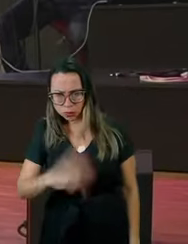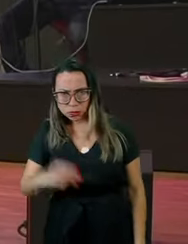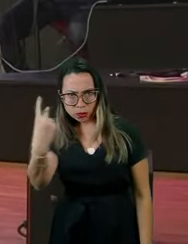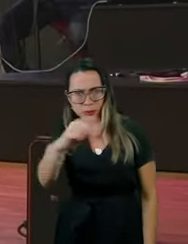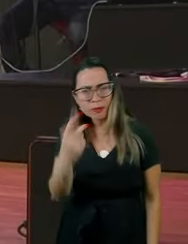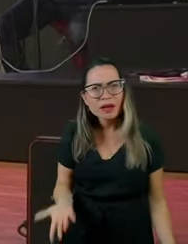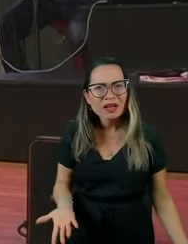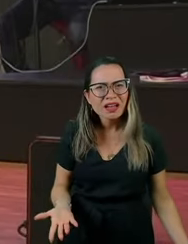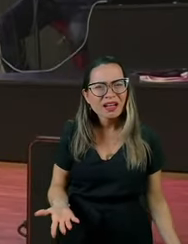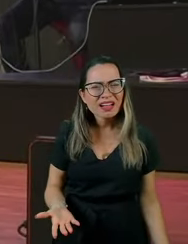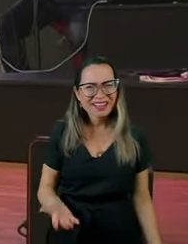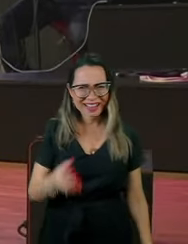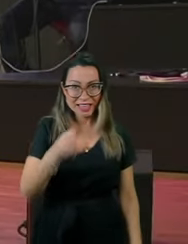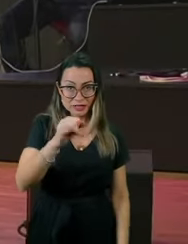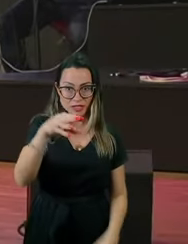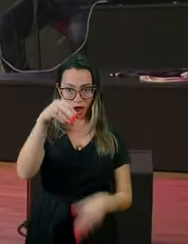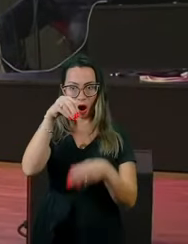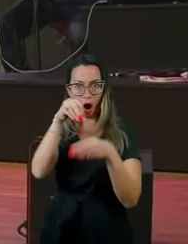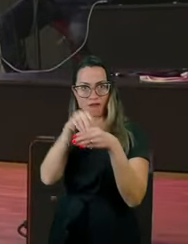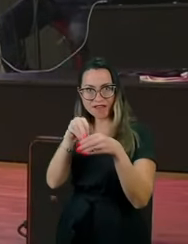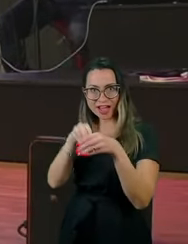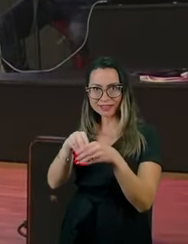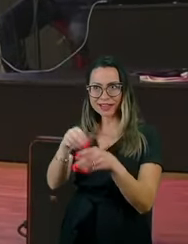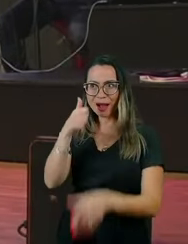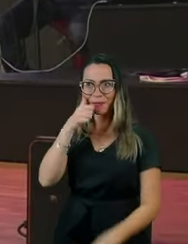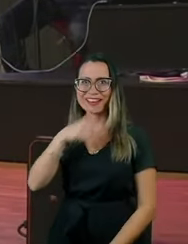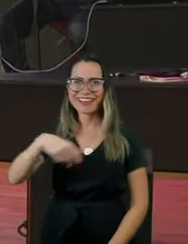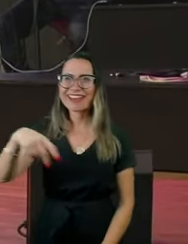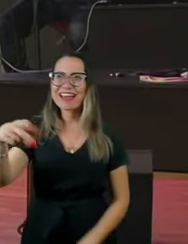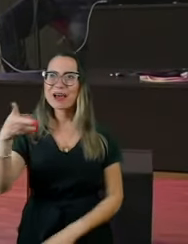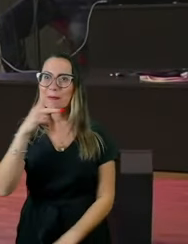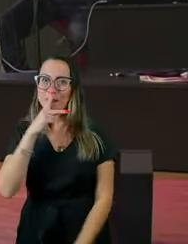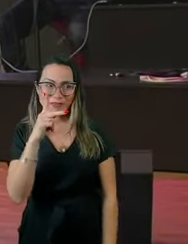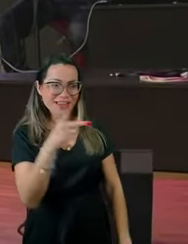Aí se você leva uma oferta, ela profetiza aquilo que você quer?